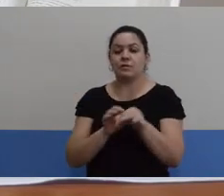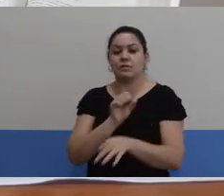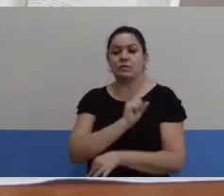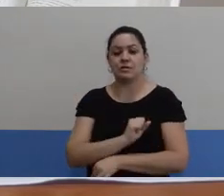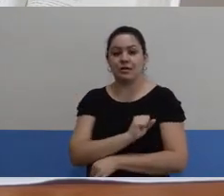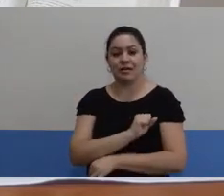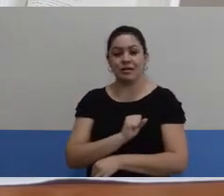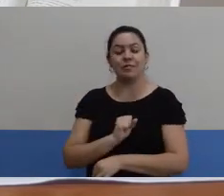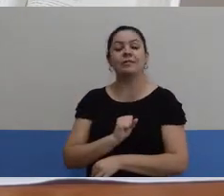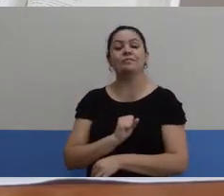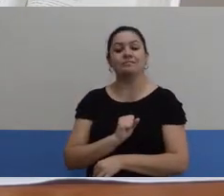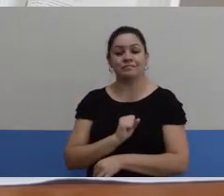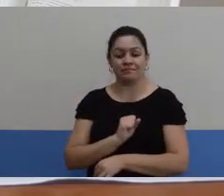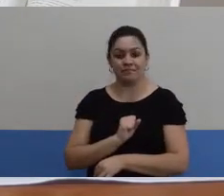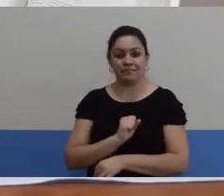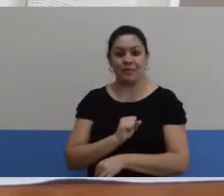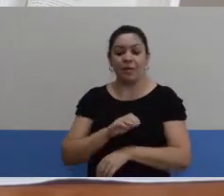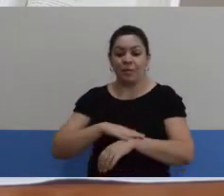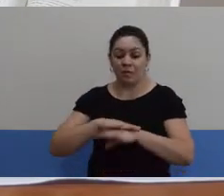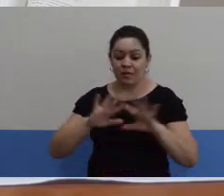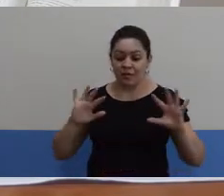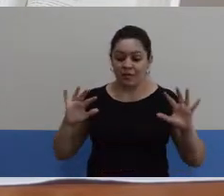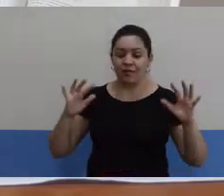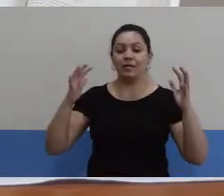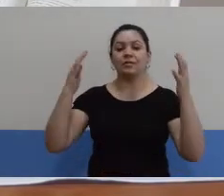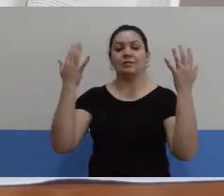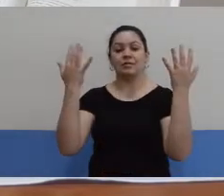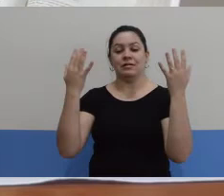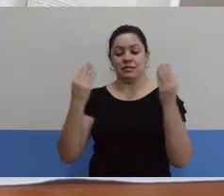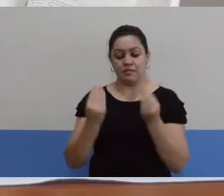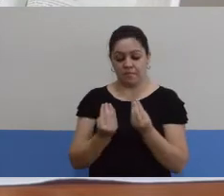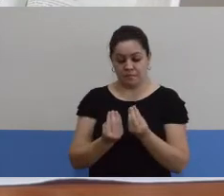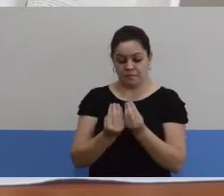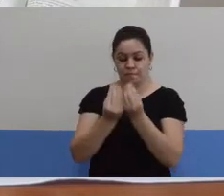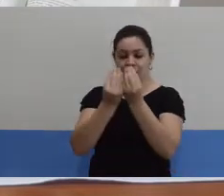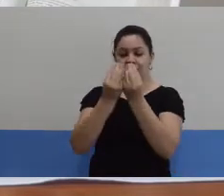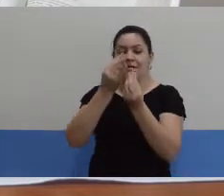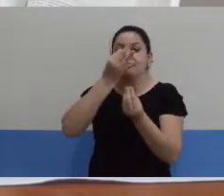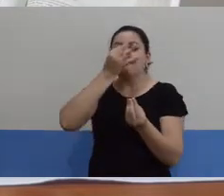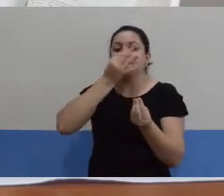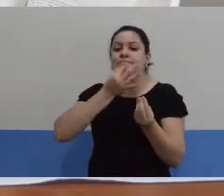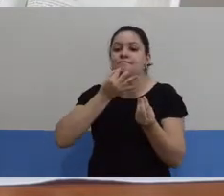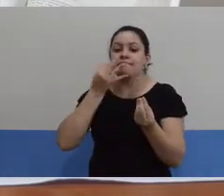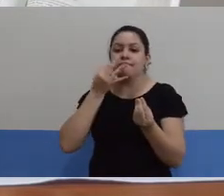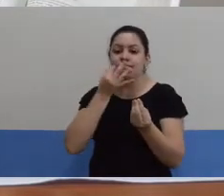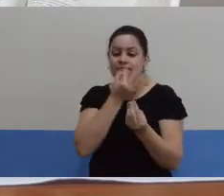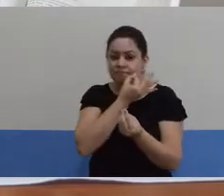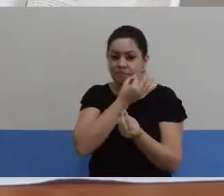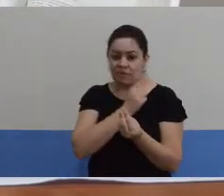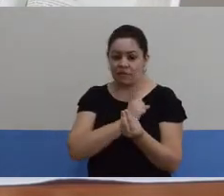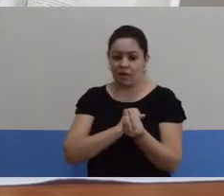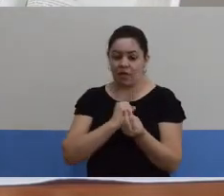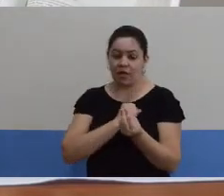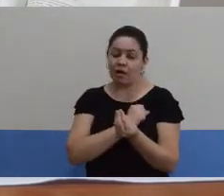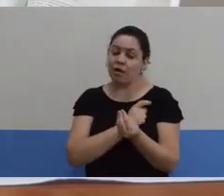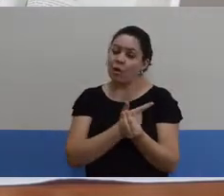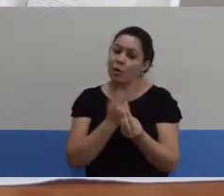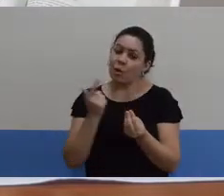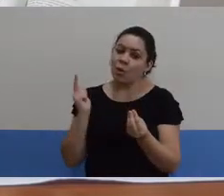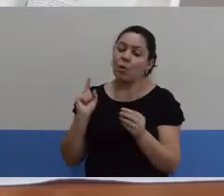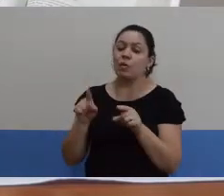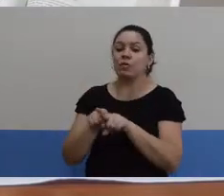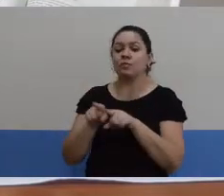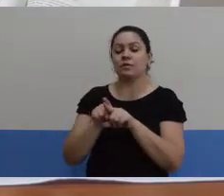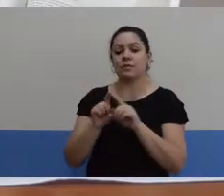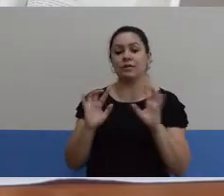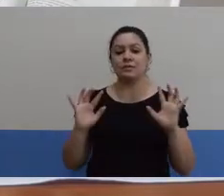de celebração. Sejam as missas, momento da Eucaristia e de outros sacramentos, seja na